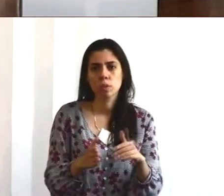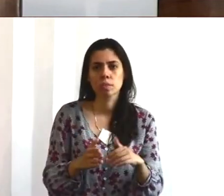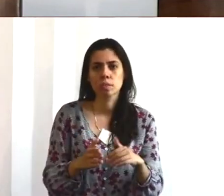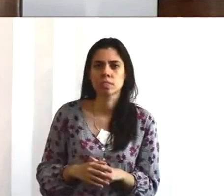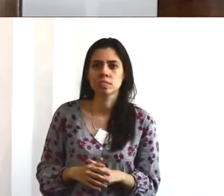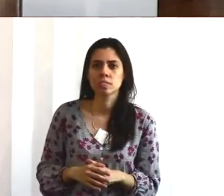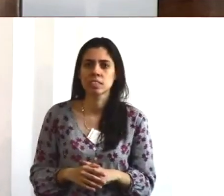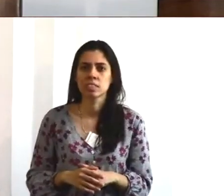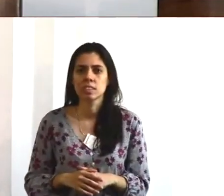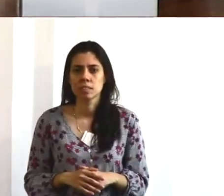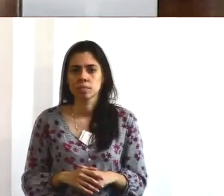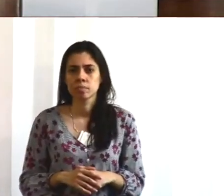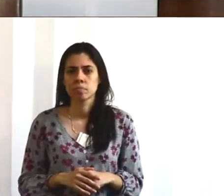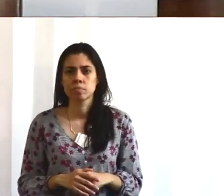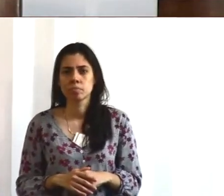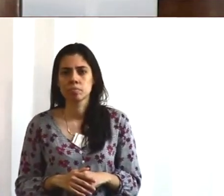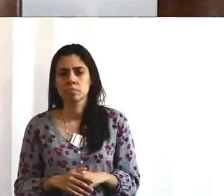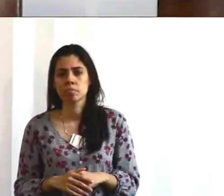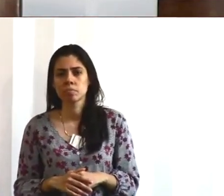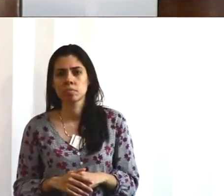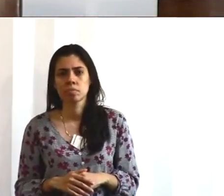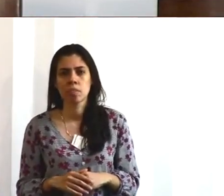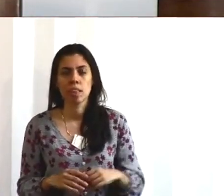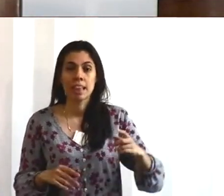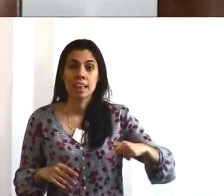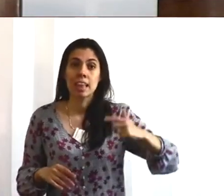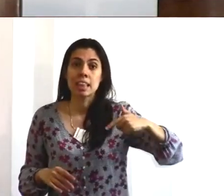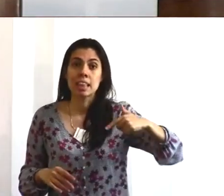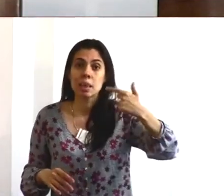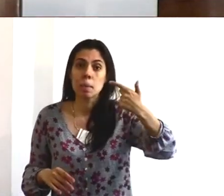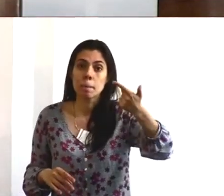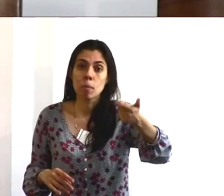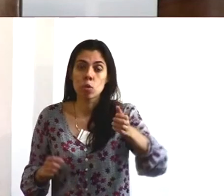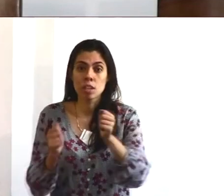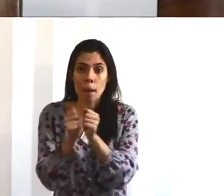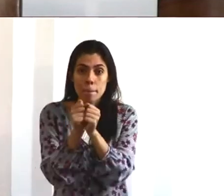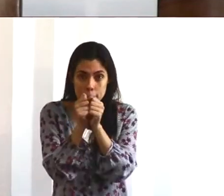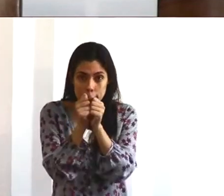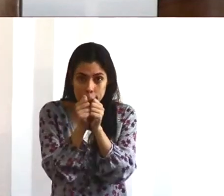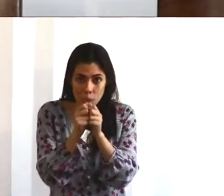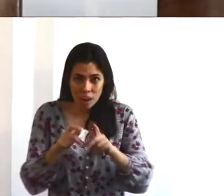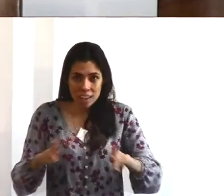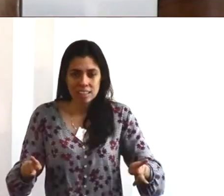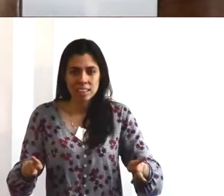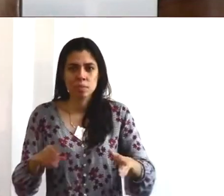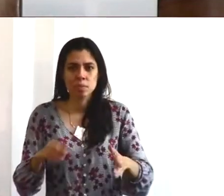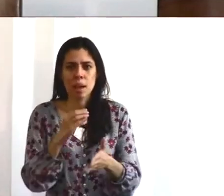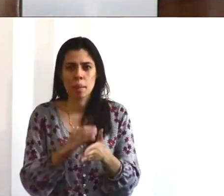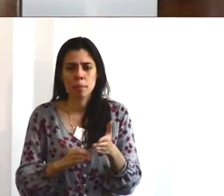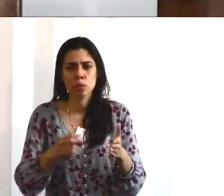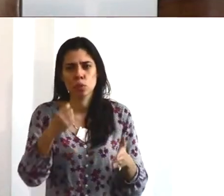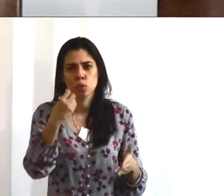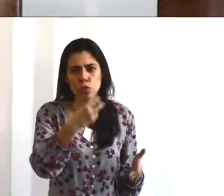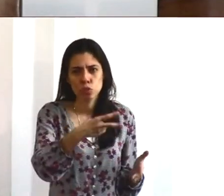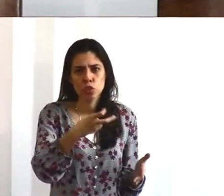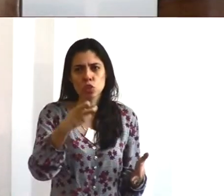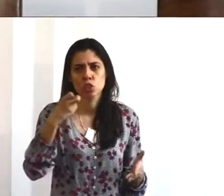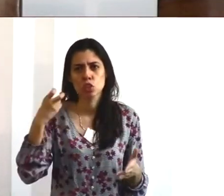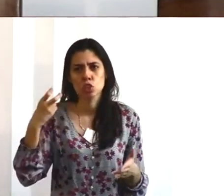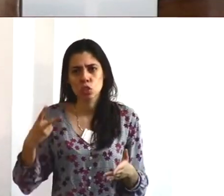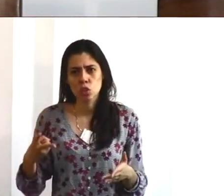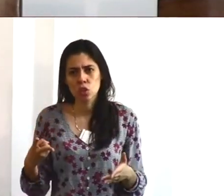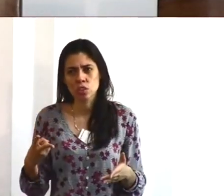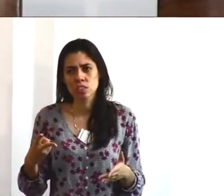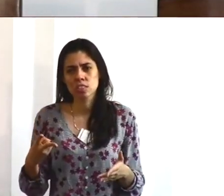fonte não terá mais sede. E depois nós vamos lá para Apocalipse capítulo 22. E nós temos lá